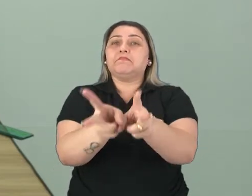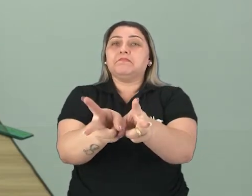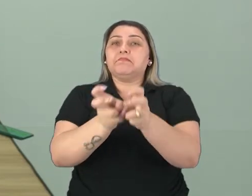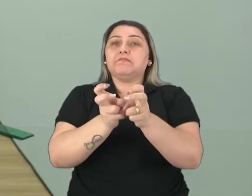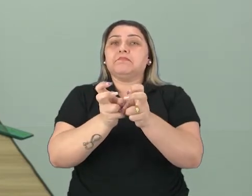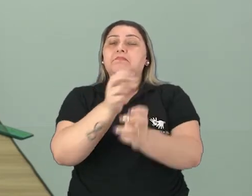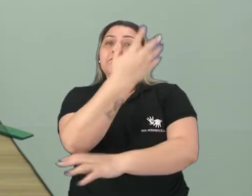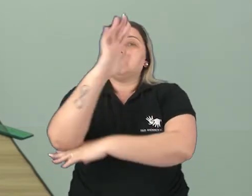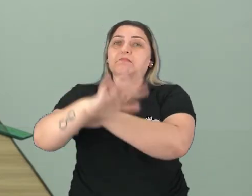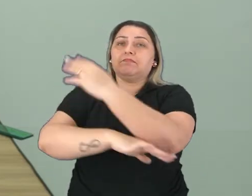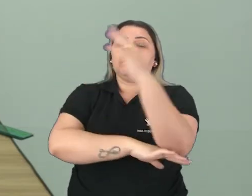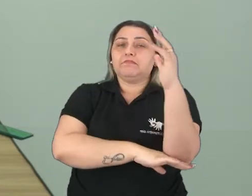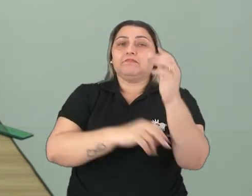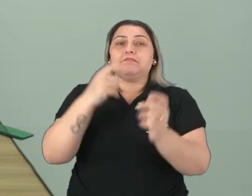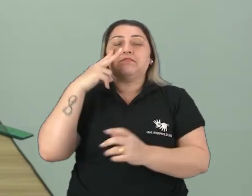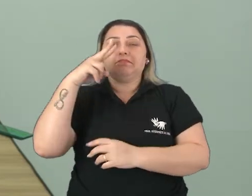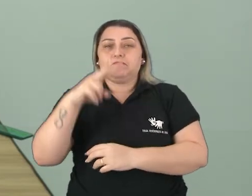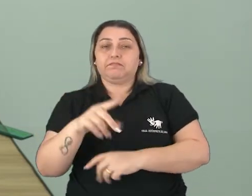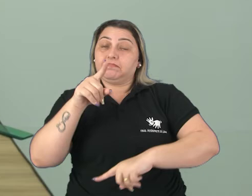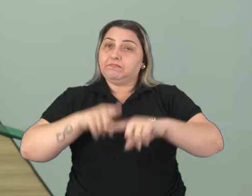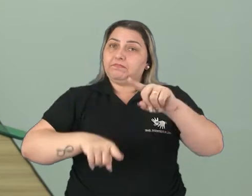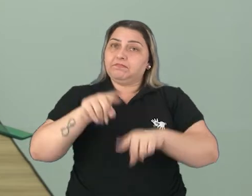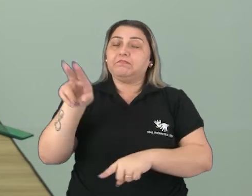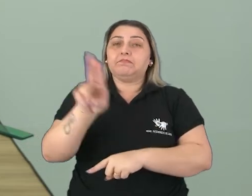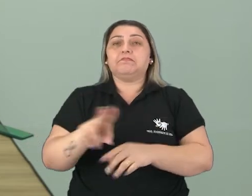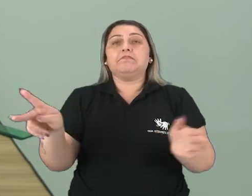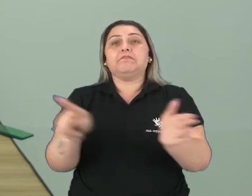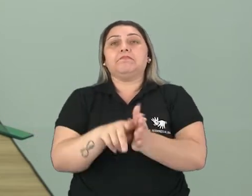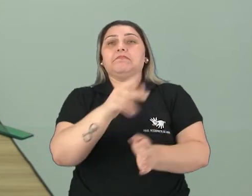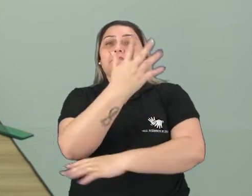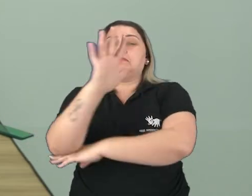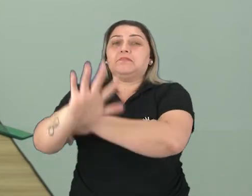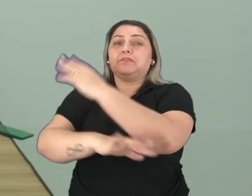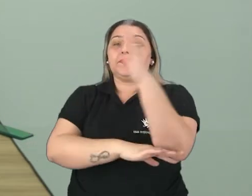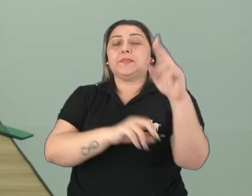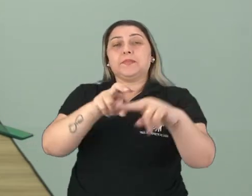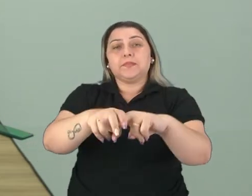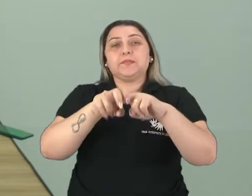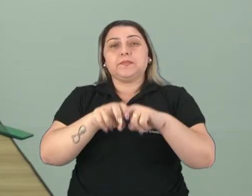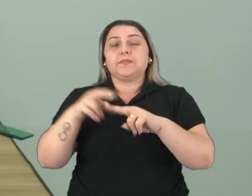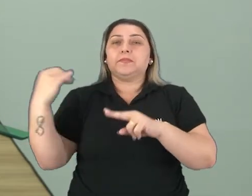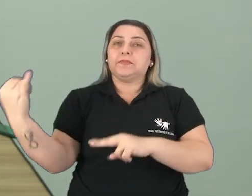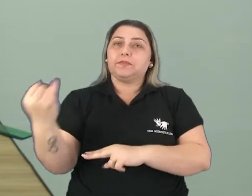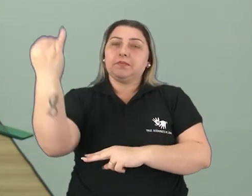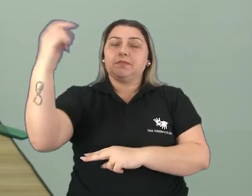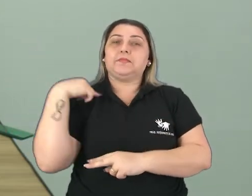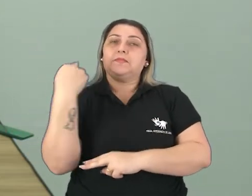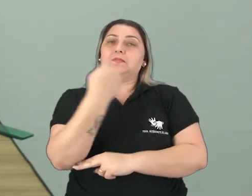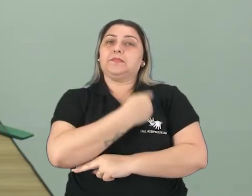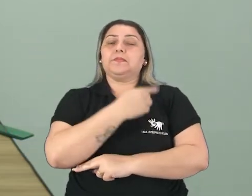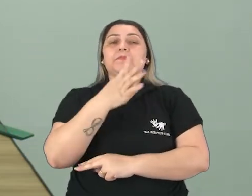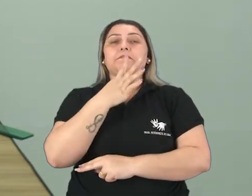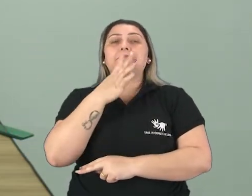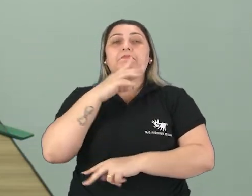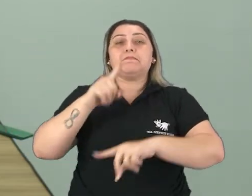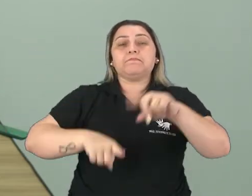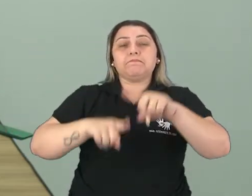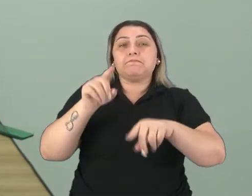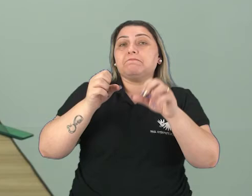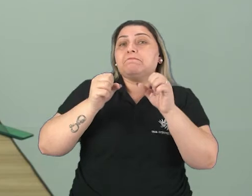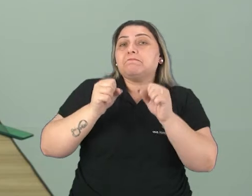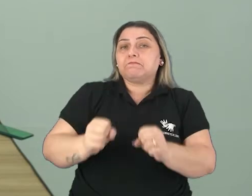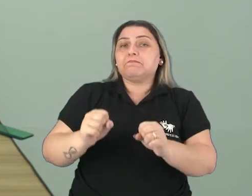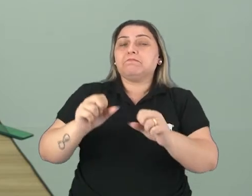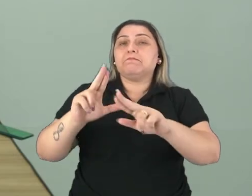vimos que todos esses materiais que nós utilizamos, ele vem da natureza. Por isso é tão importante nós conhecermos os materiais que podem